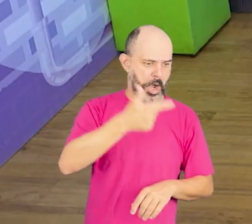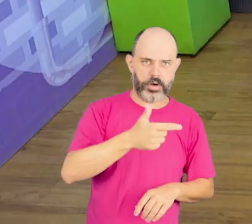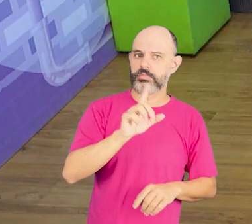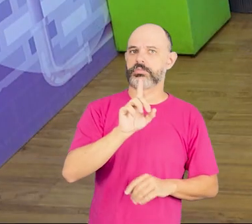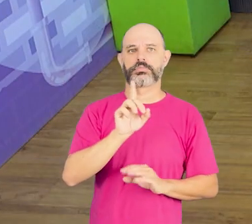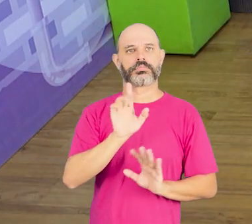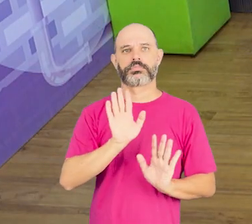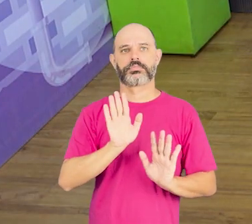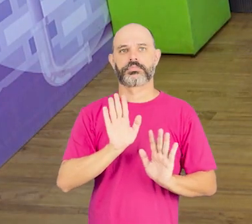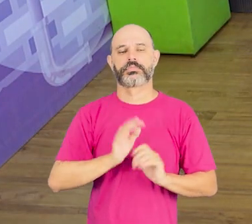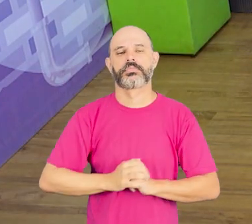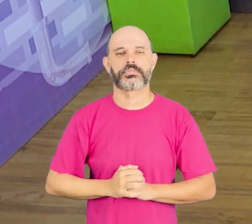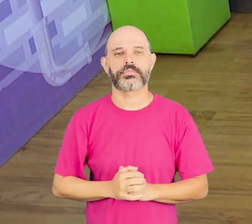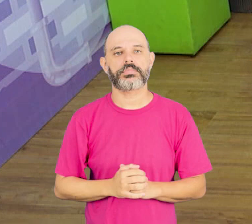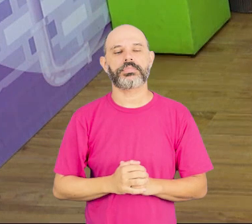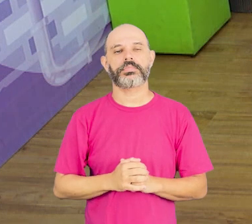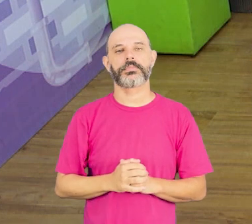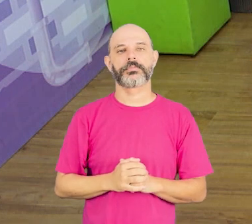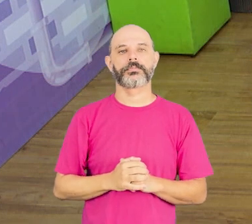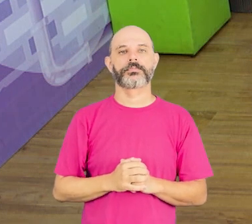outro.